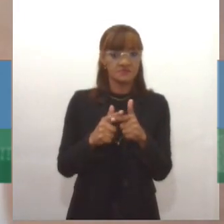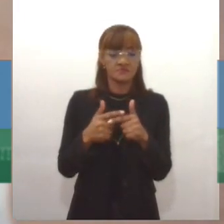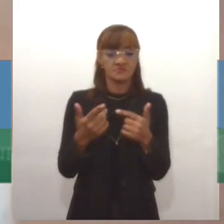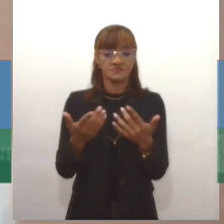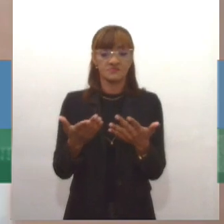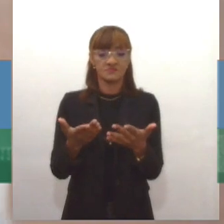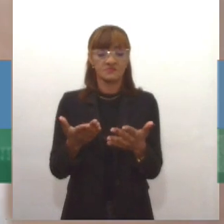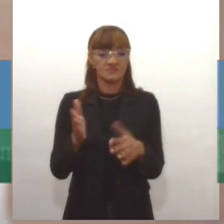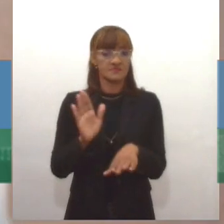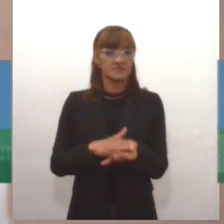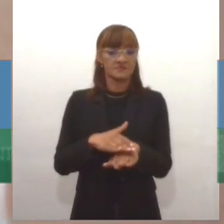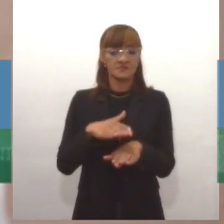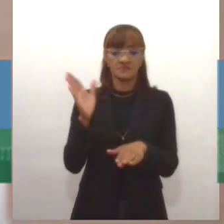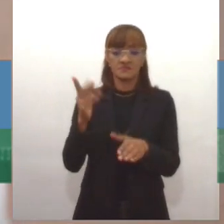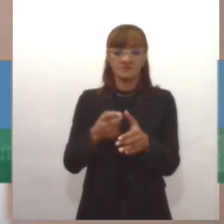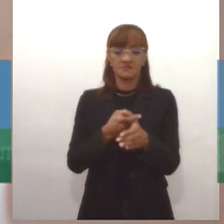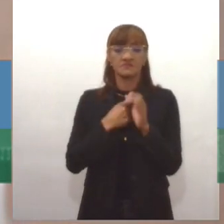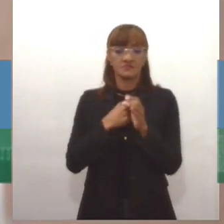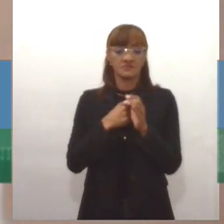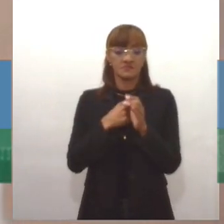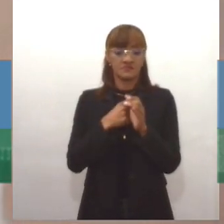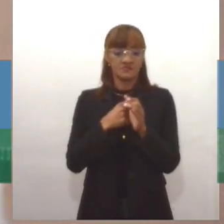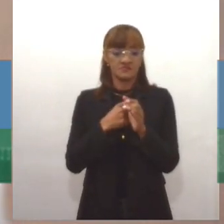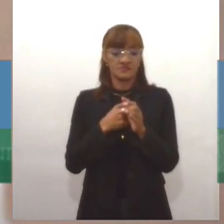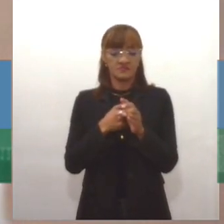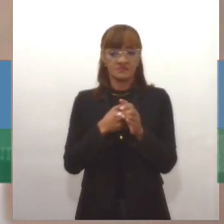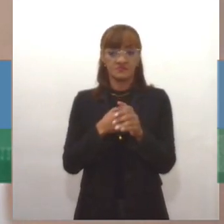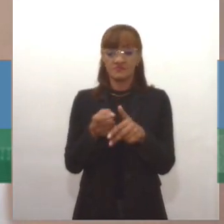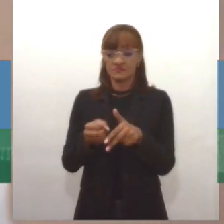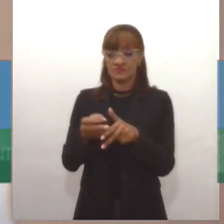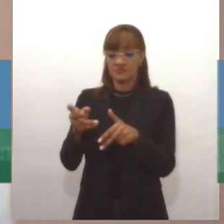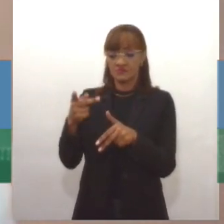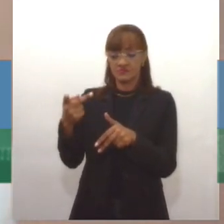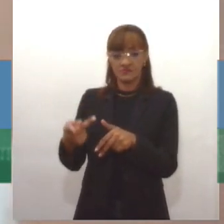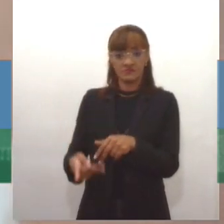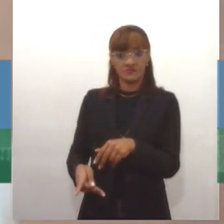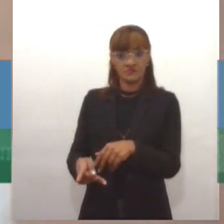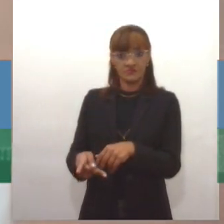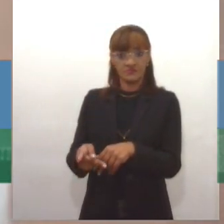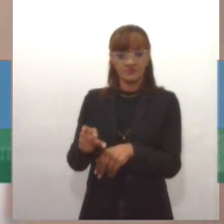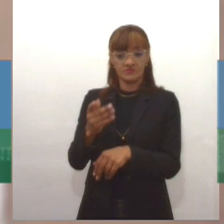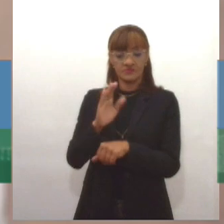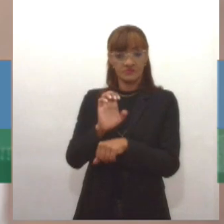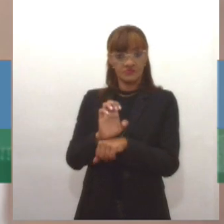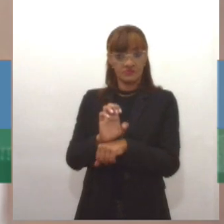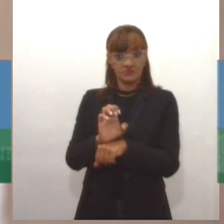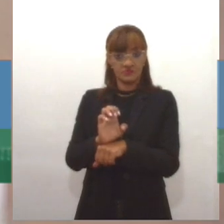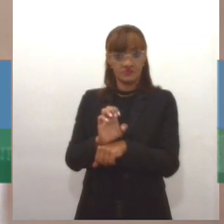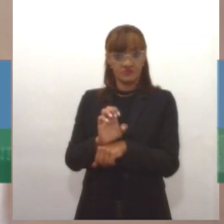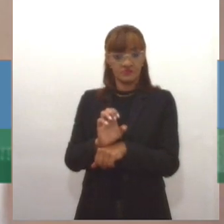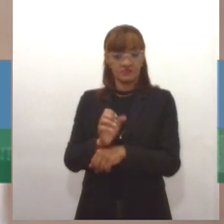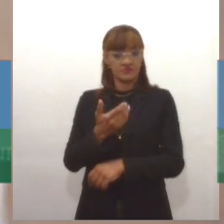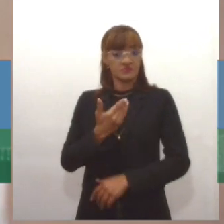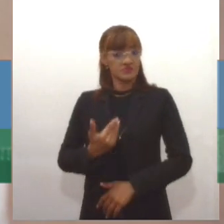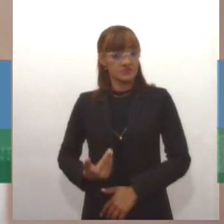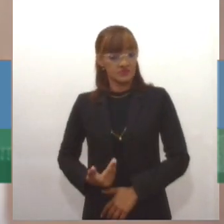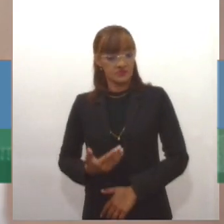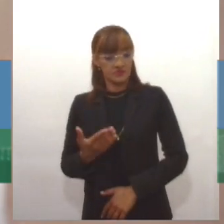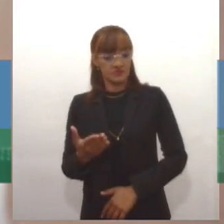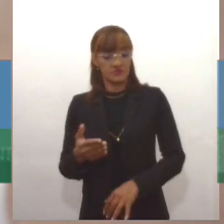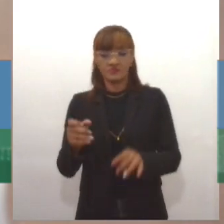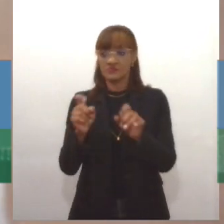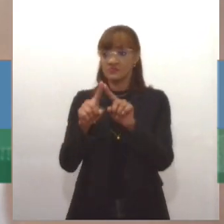as finanças do Estado, né? E vai fazer com que os servidores públicos sejam